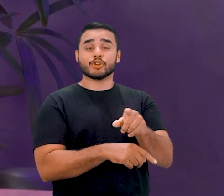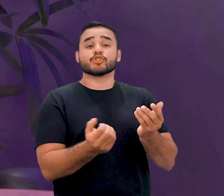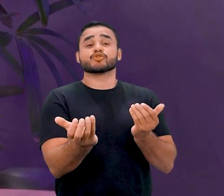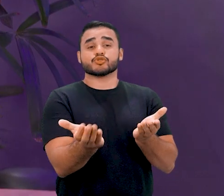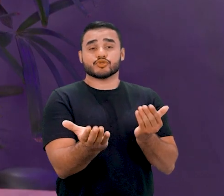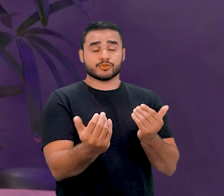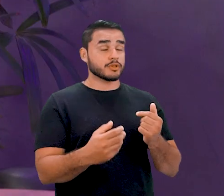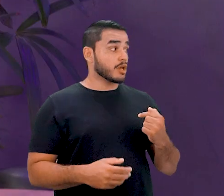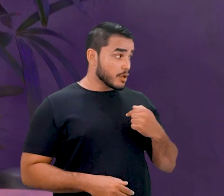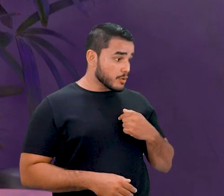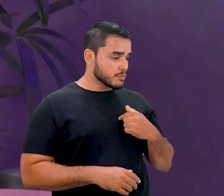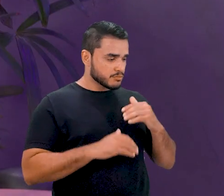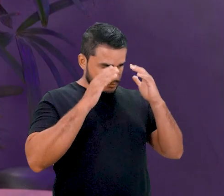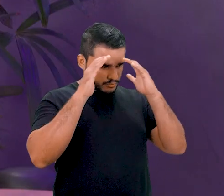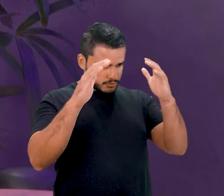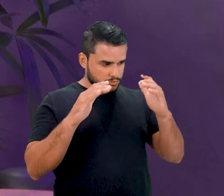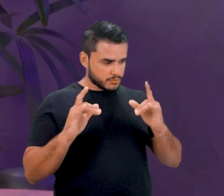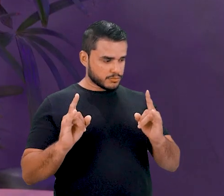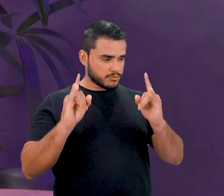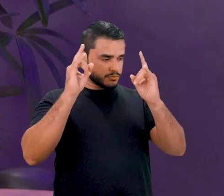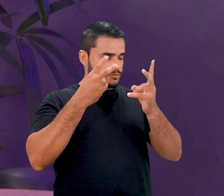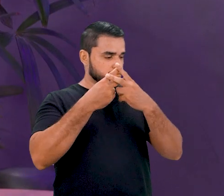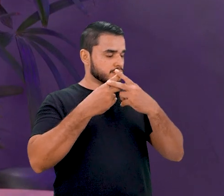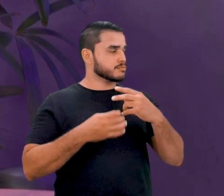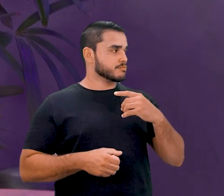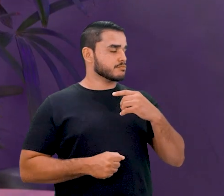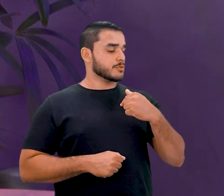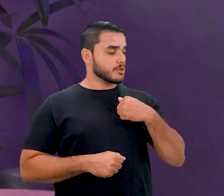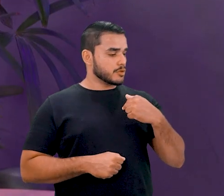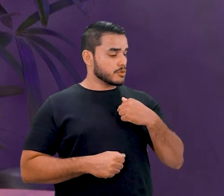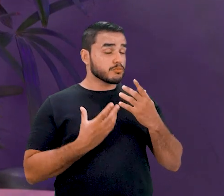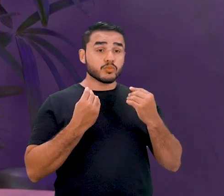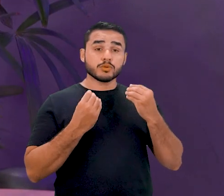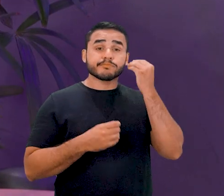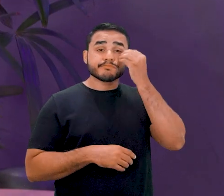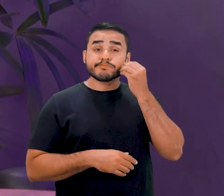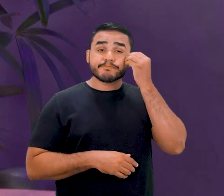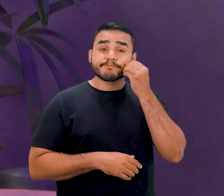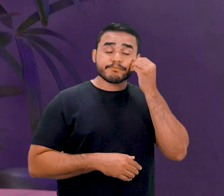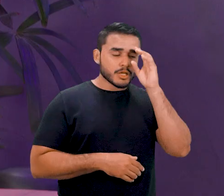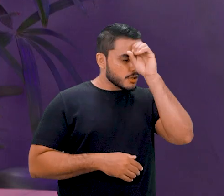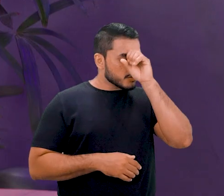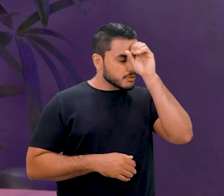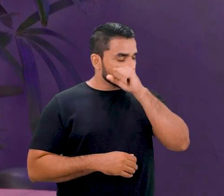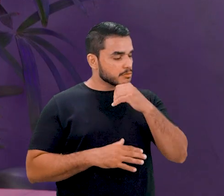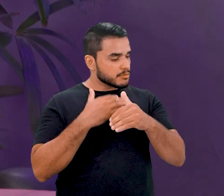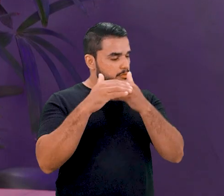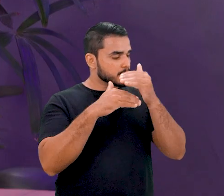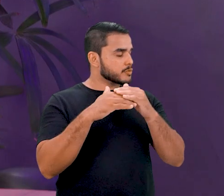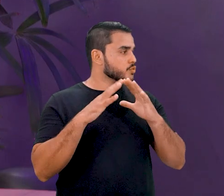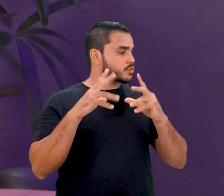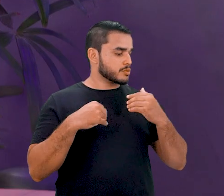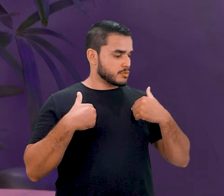tenho muito respeito, muita admiração. Eu cresci profissionalmente imensamente. Sempre digo que toda a minha